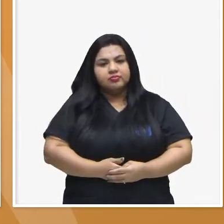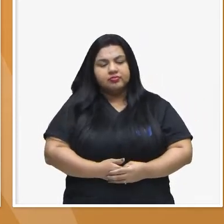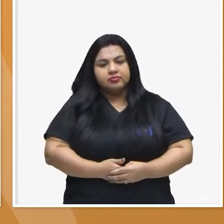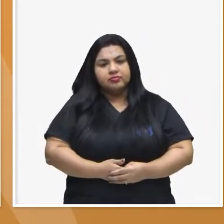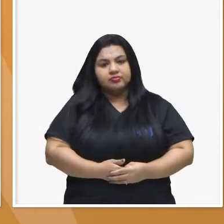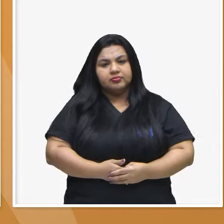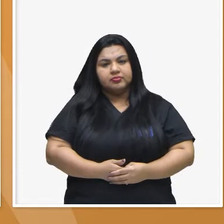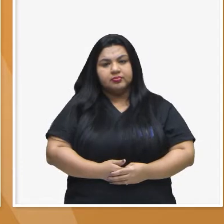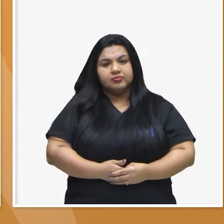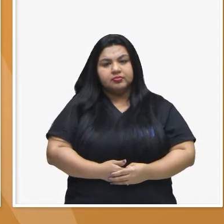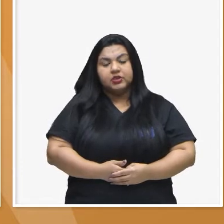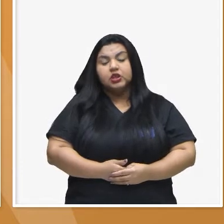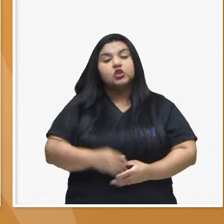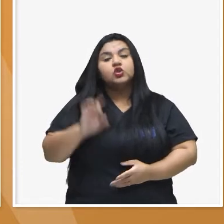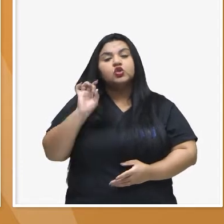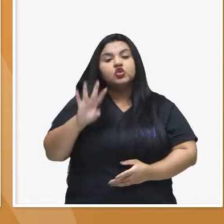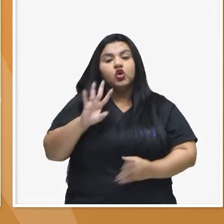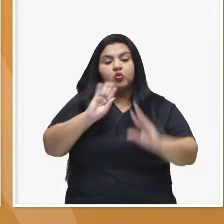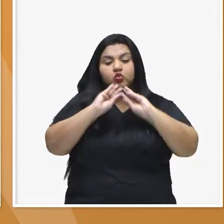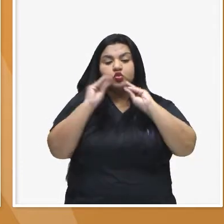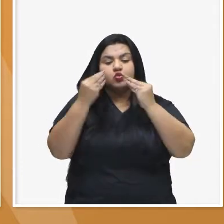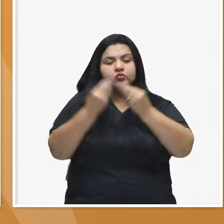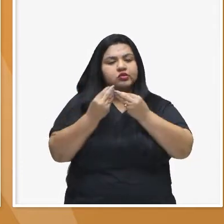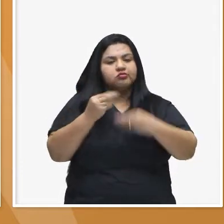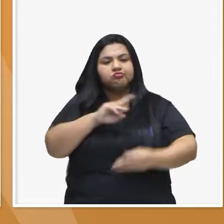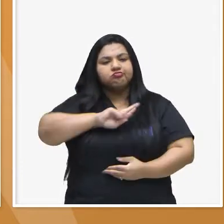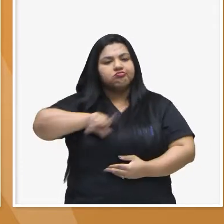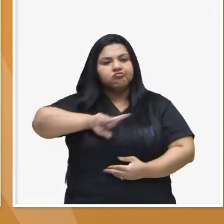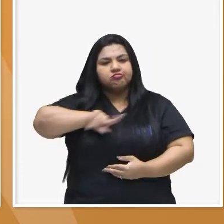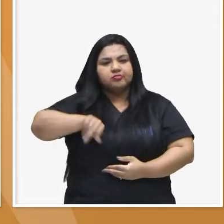Né? Ela não é apenas uma substância,